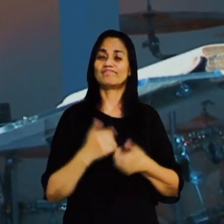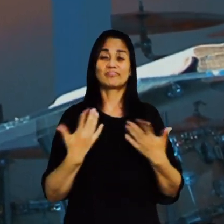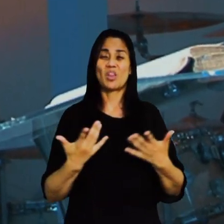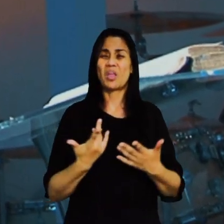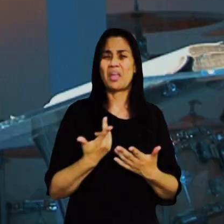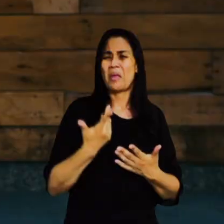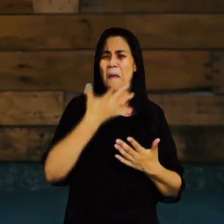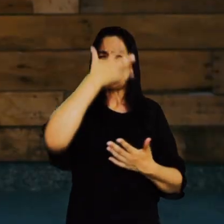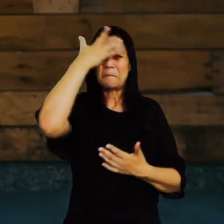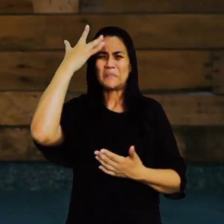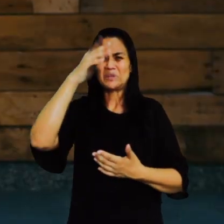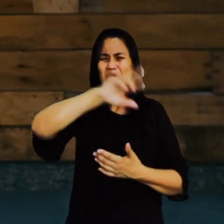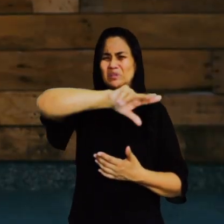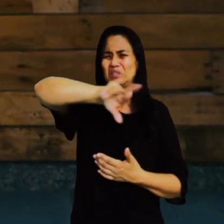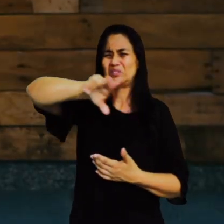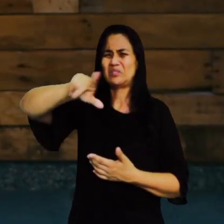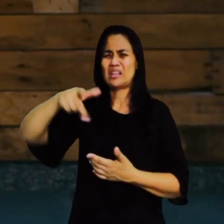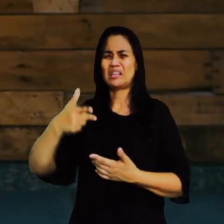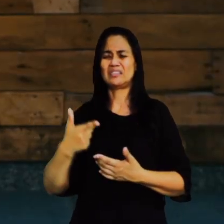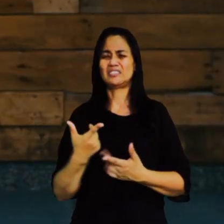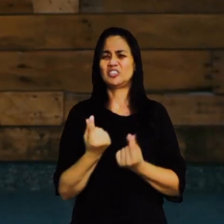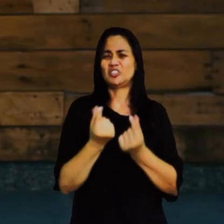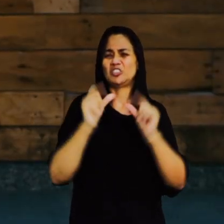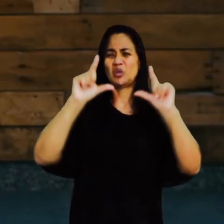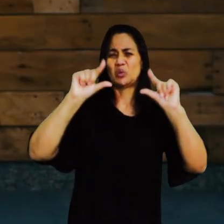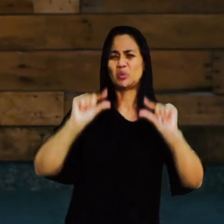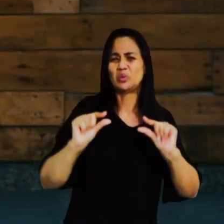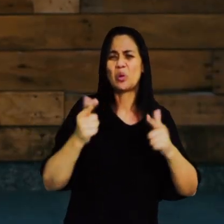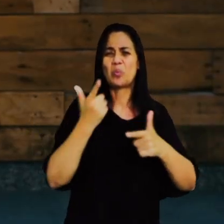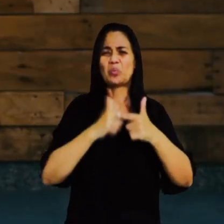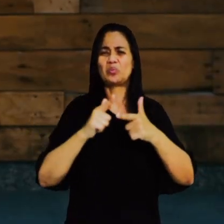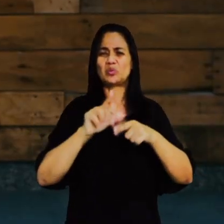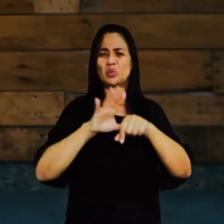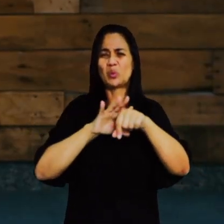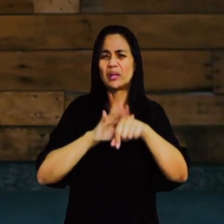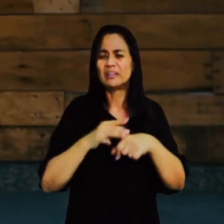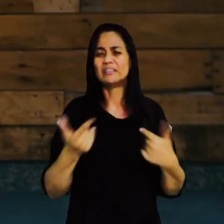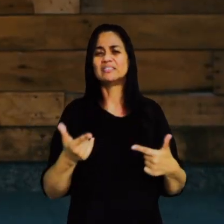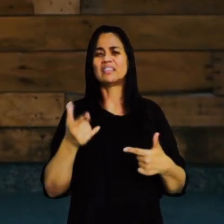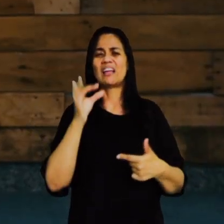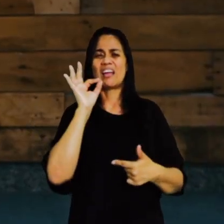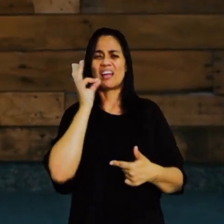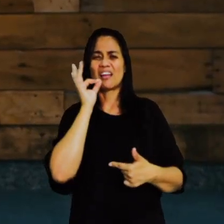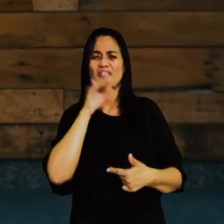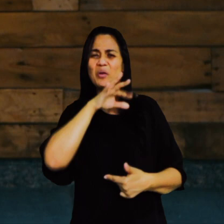falta de dinheiro, é um problema de saúde, é um café mal feito, é um